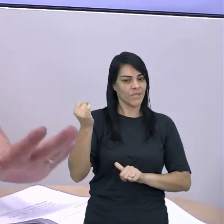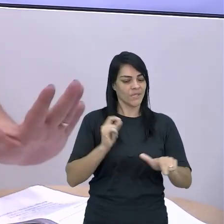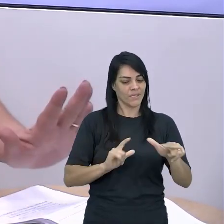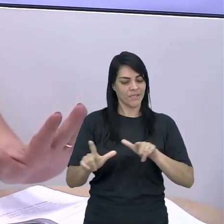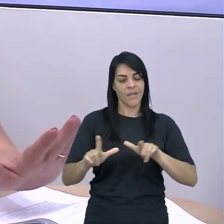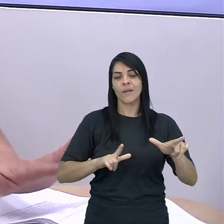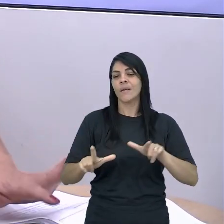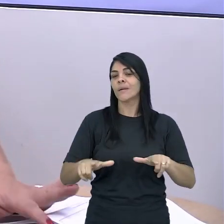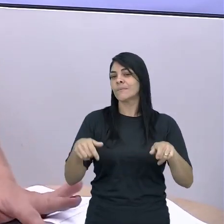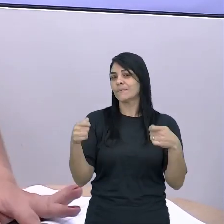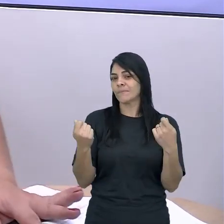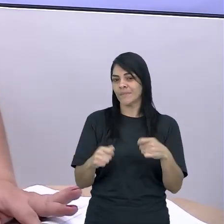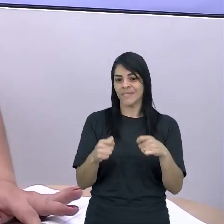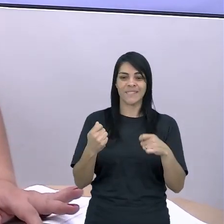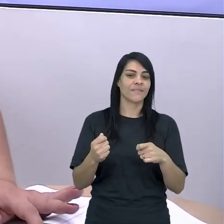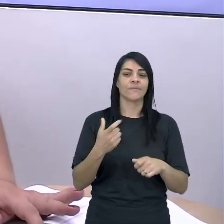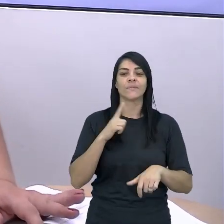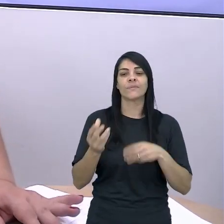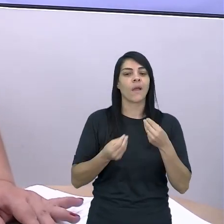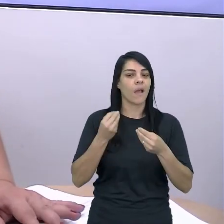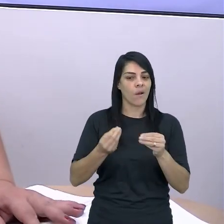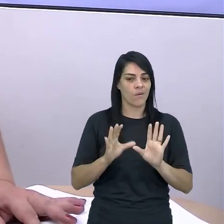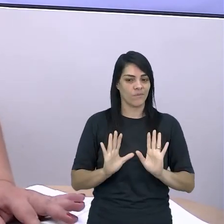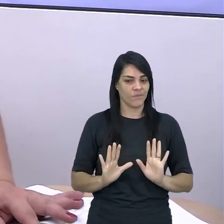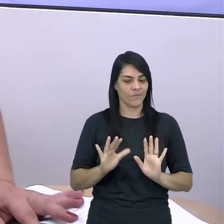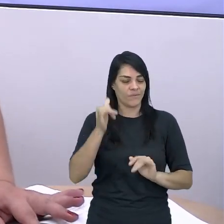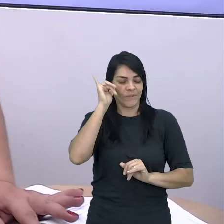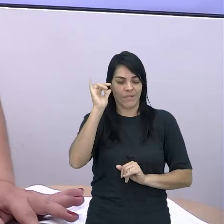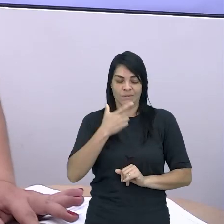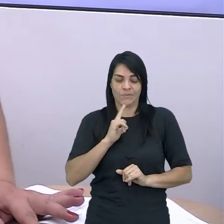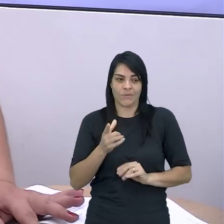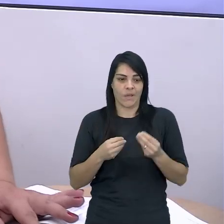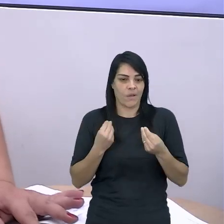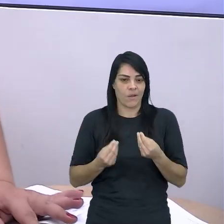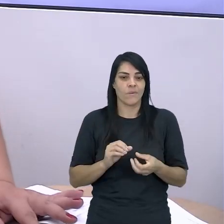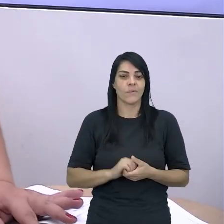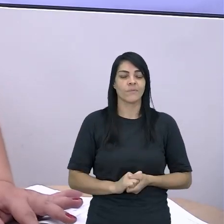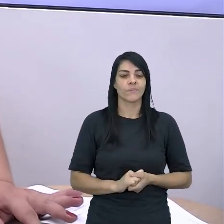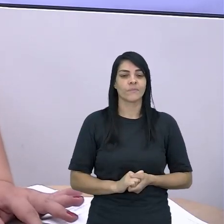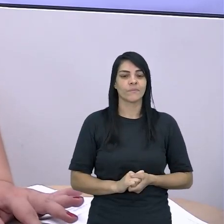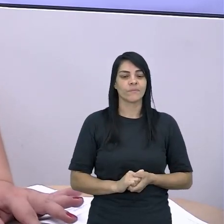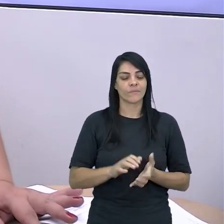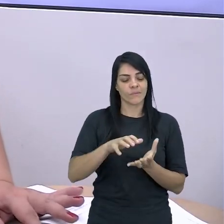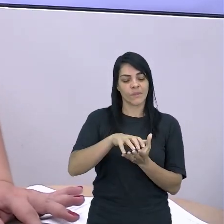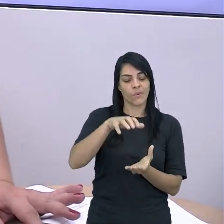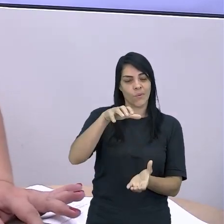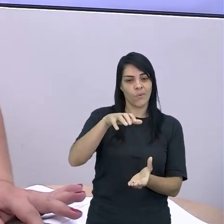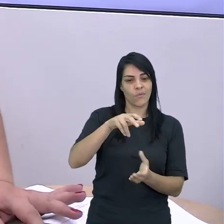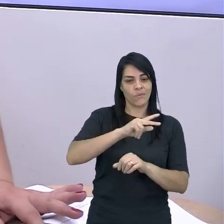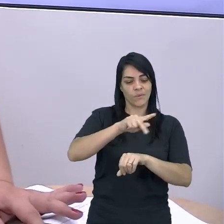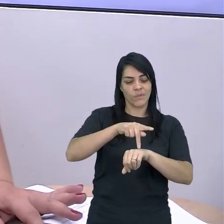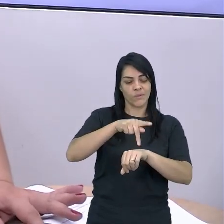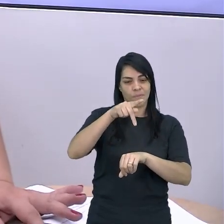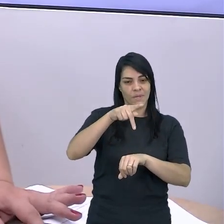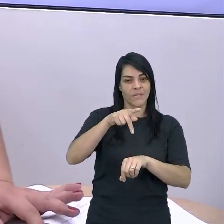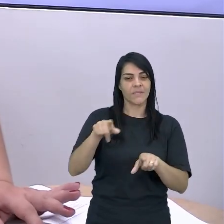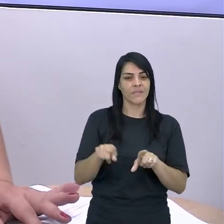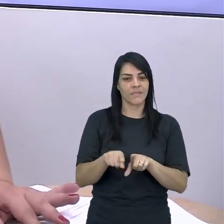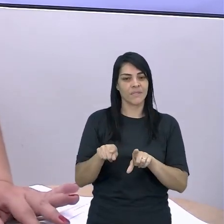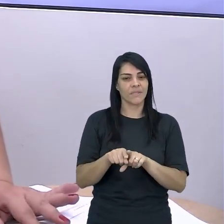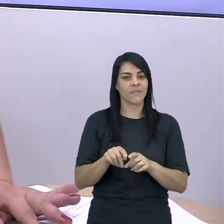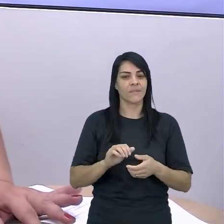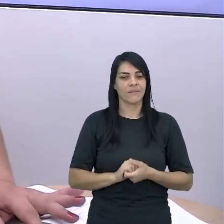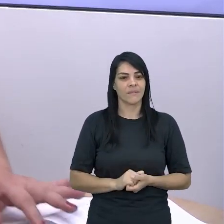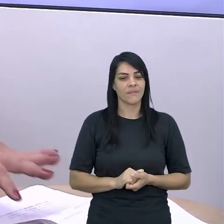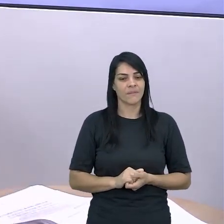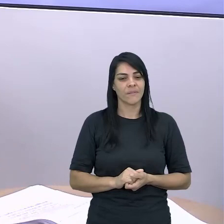gente tem que trabalhar, não tem jeito. Então, a gente vai falar que o ovo é egg e o ovo de Páscoa a gente também vai chamar de egg, não